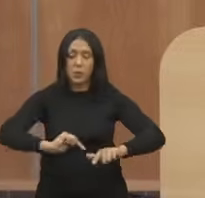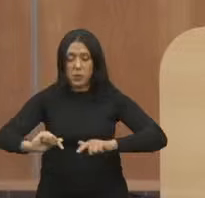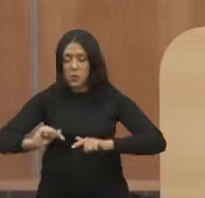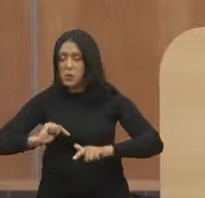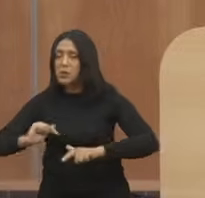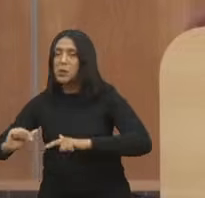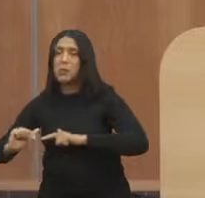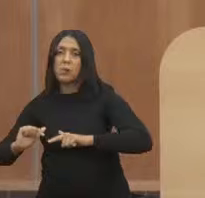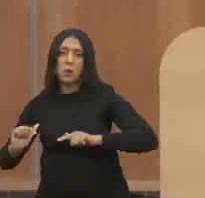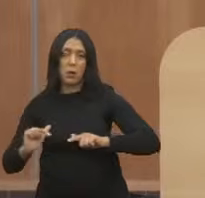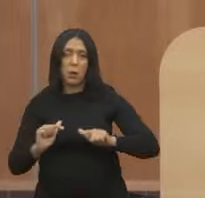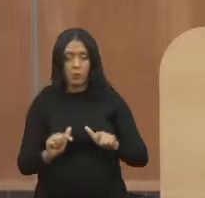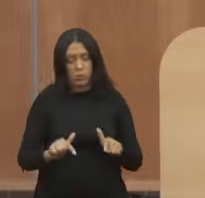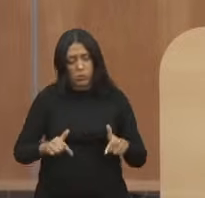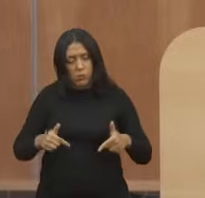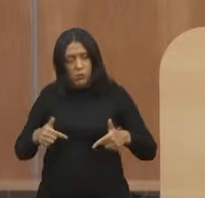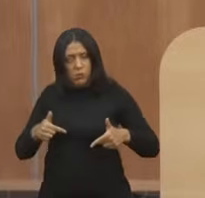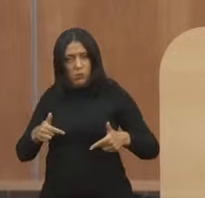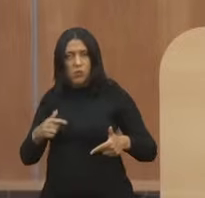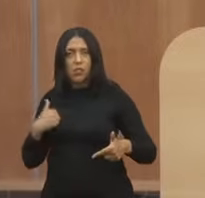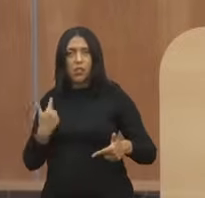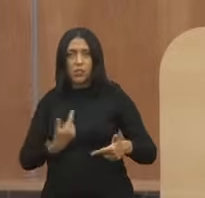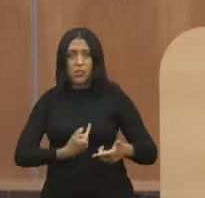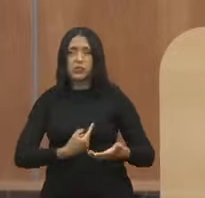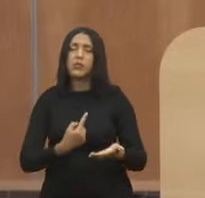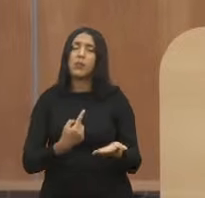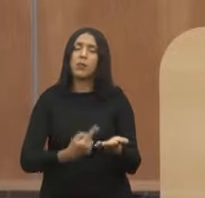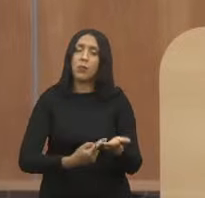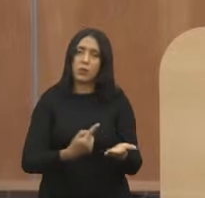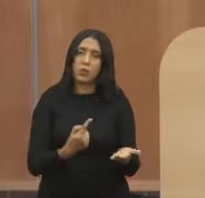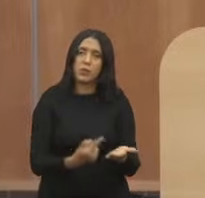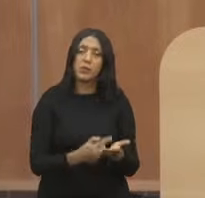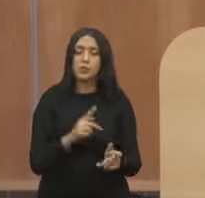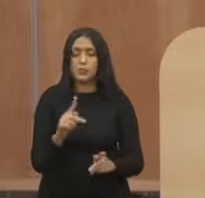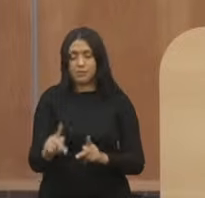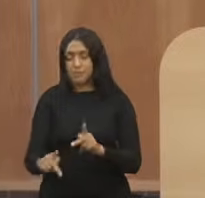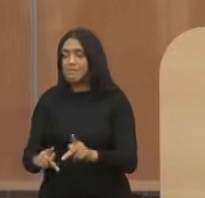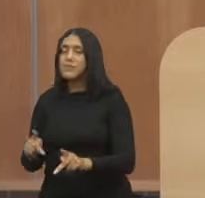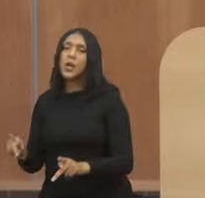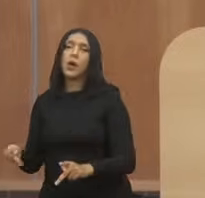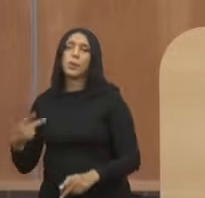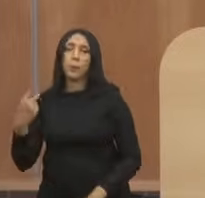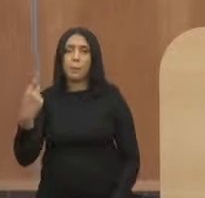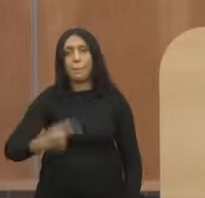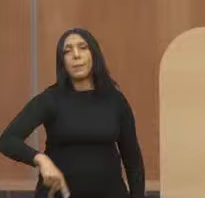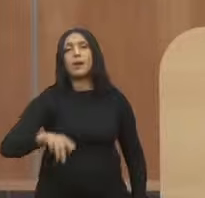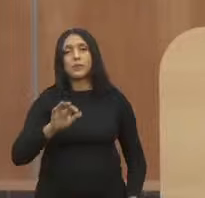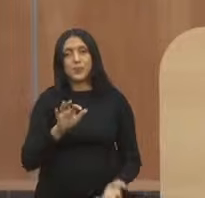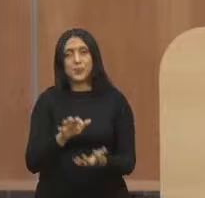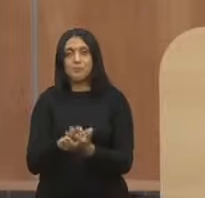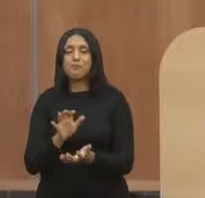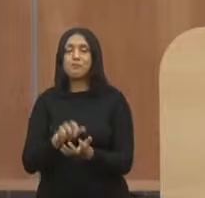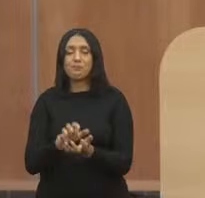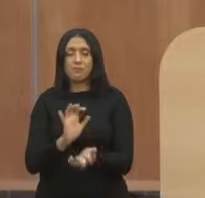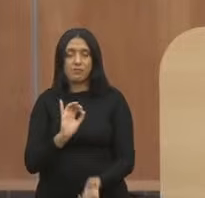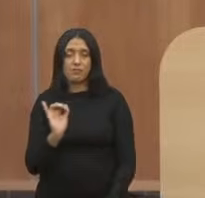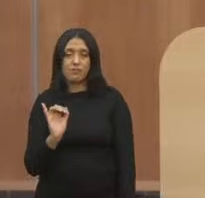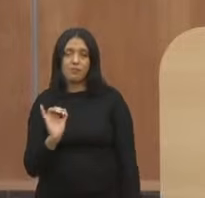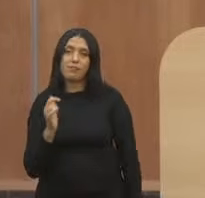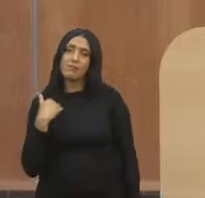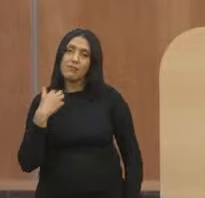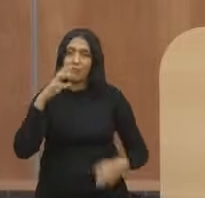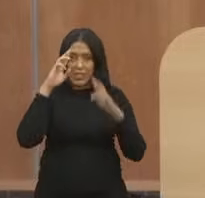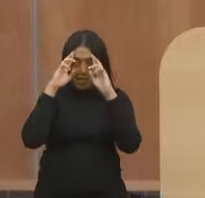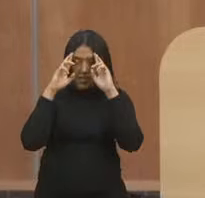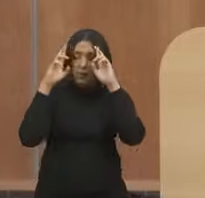trabalhando, compromisso com o povo e com a população. Eu tenho certeza que nós estamos no caminho certo, porque nós respeitamos vocês, munícipes da nossa